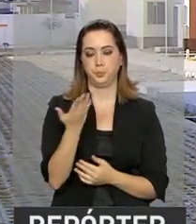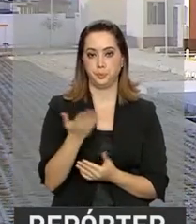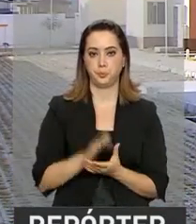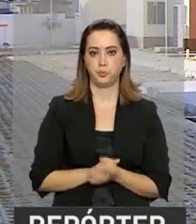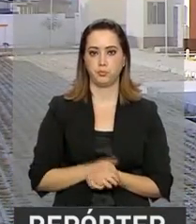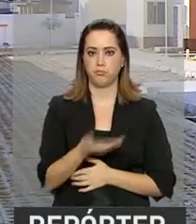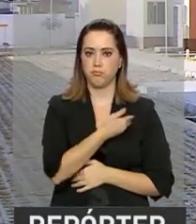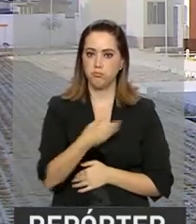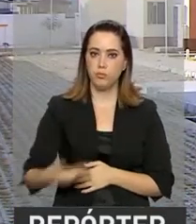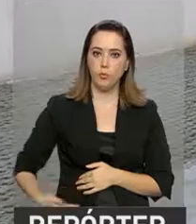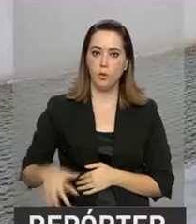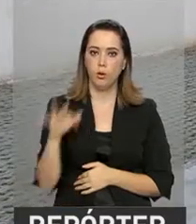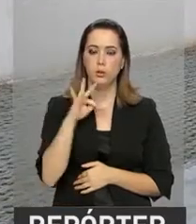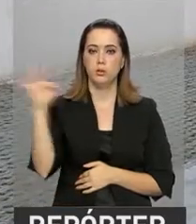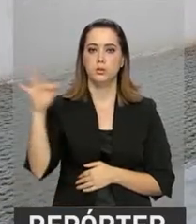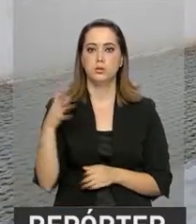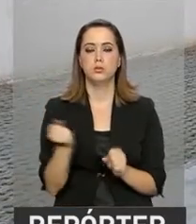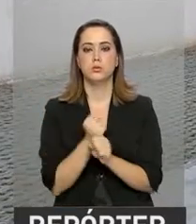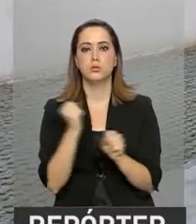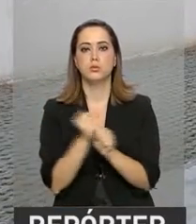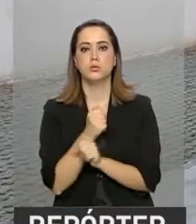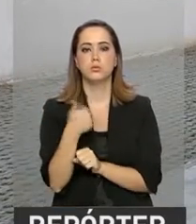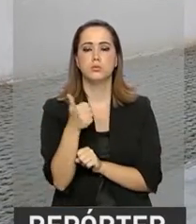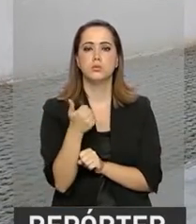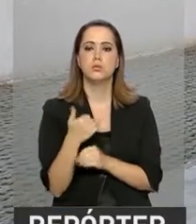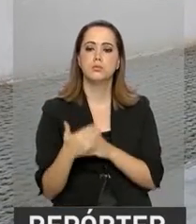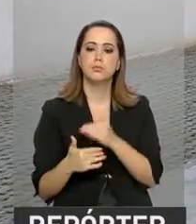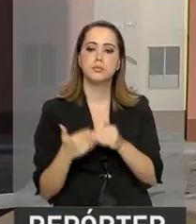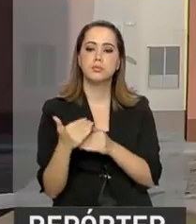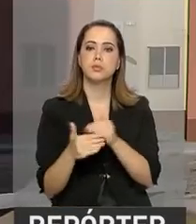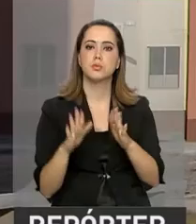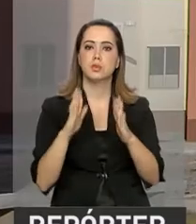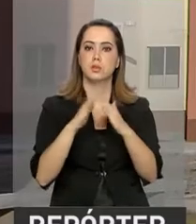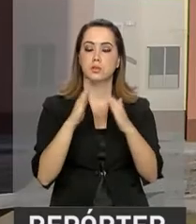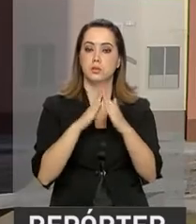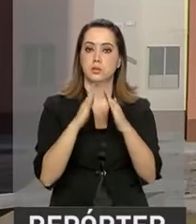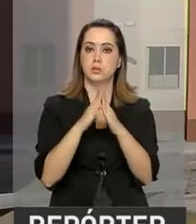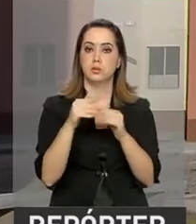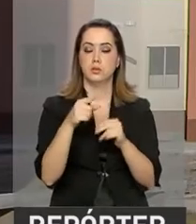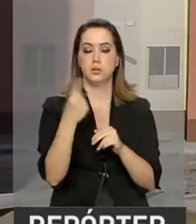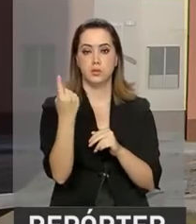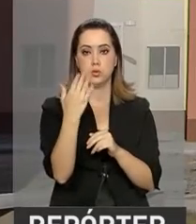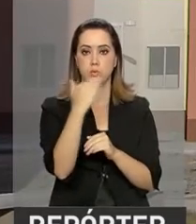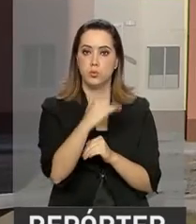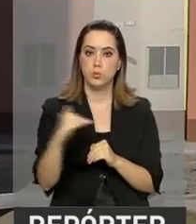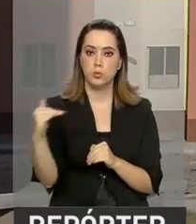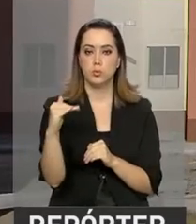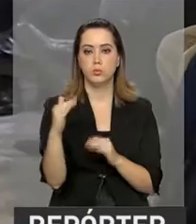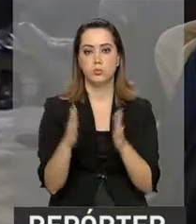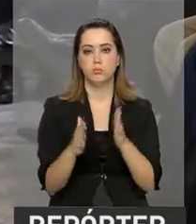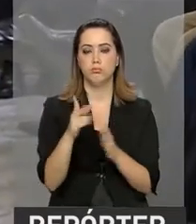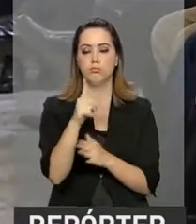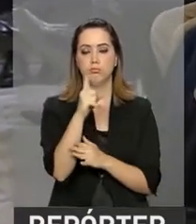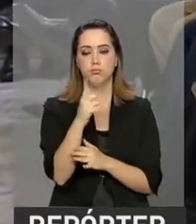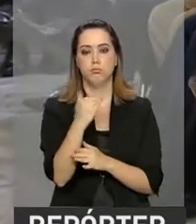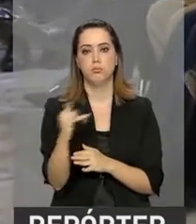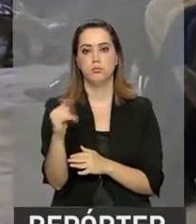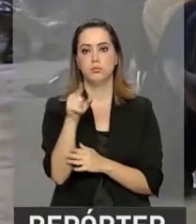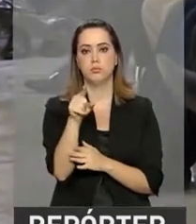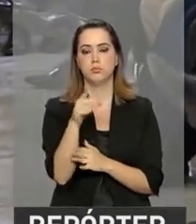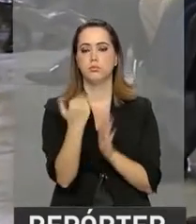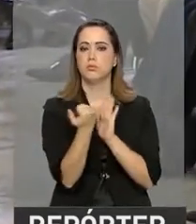vai contratar a construção das primeiras unidades populares da faixa 1 e meio do programa minha casa minha vida programa